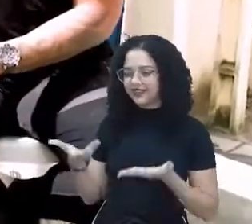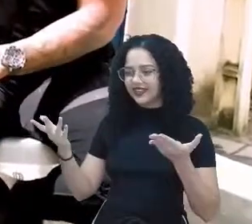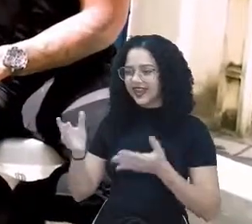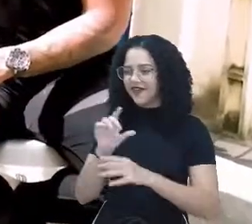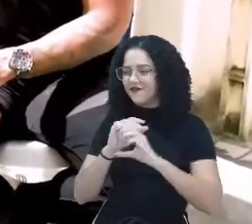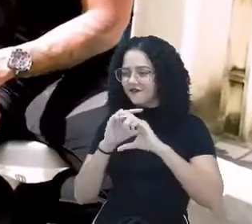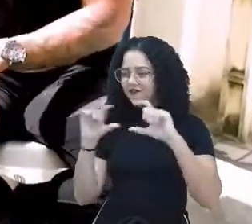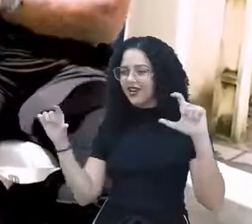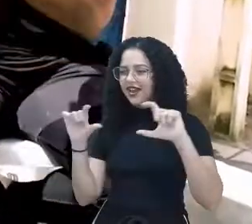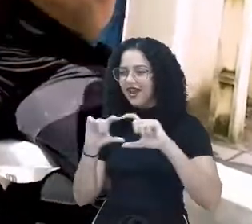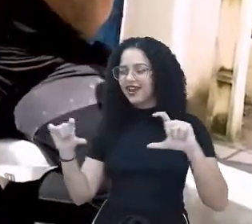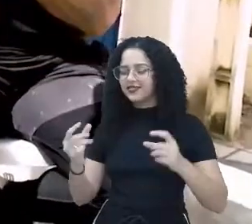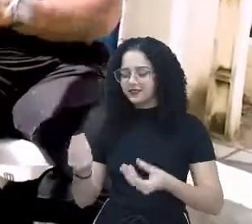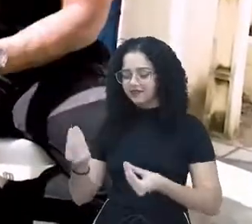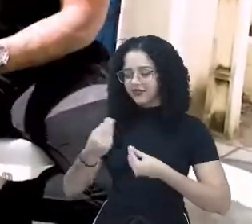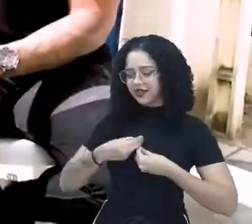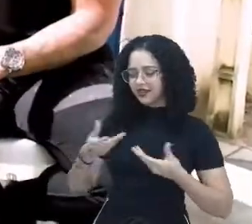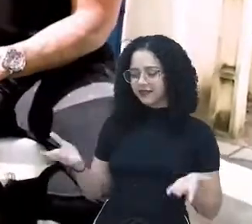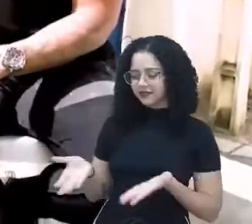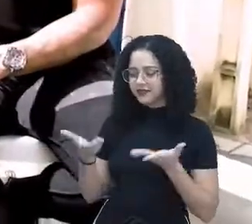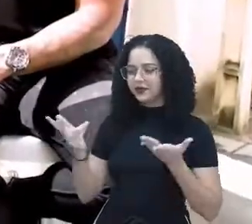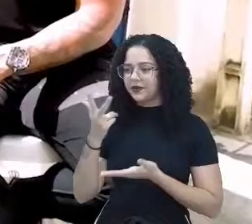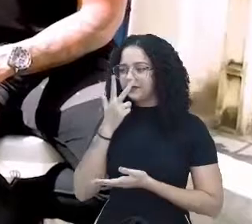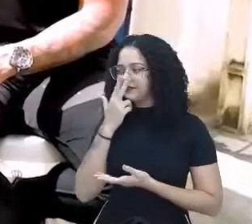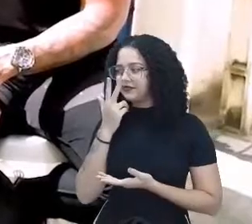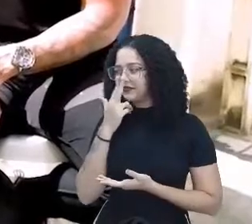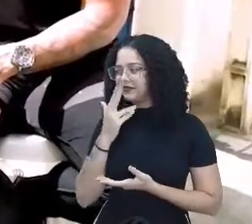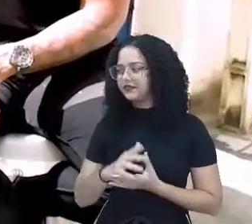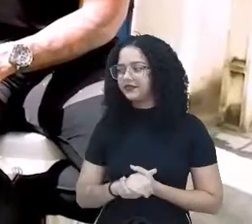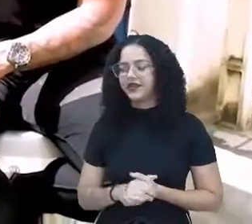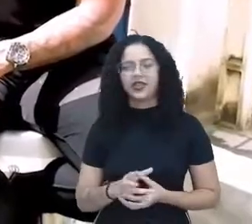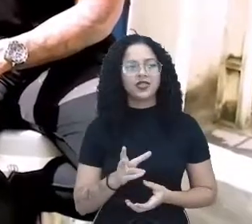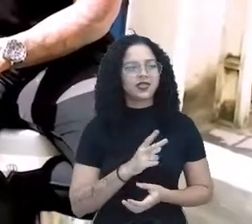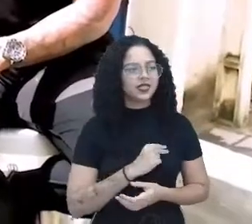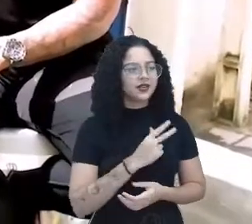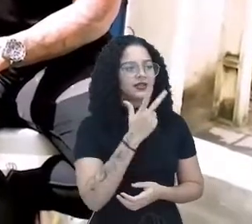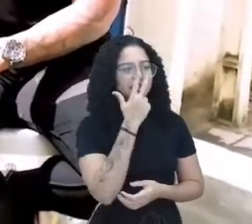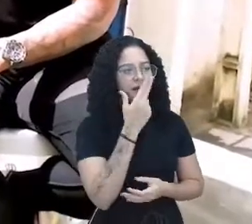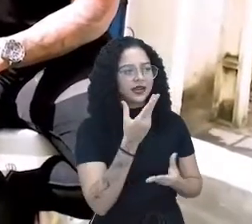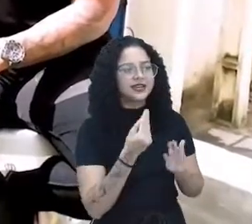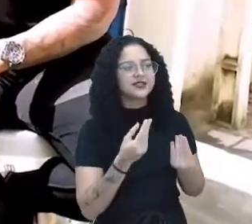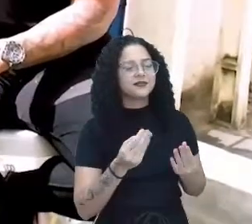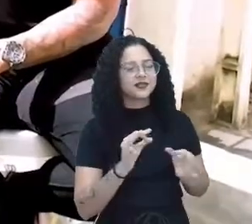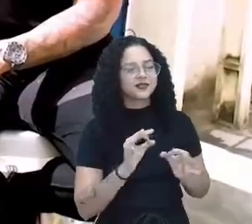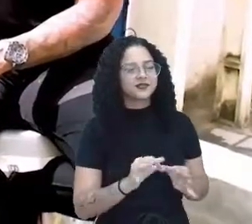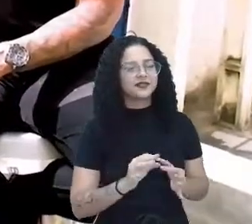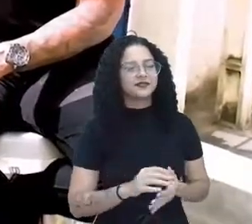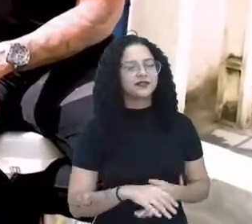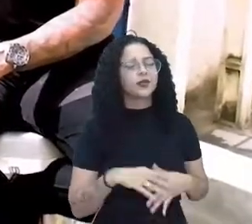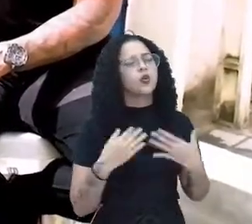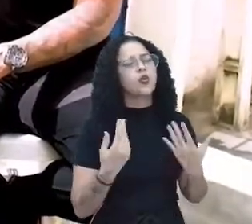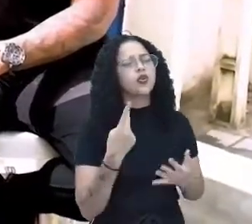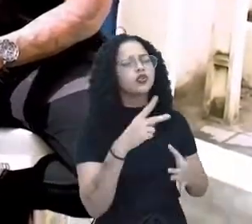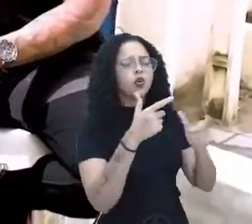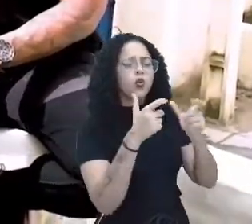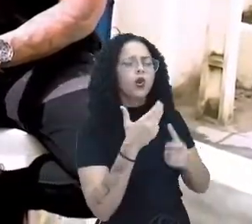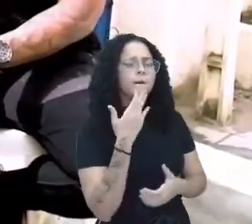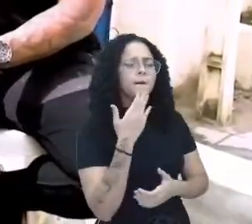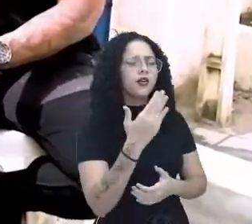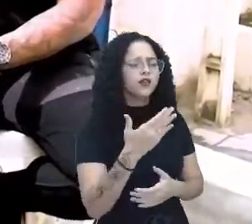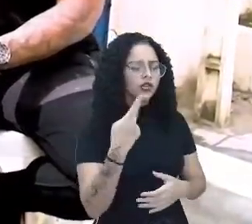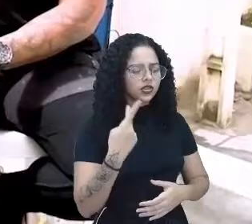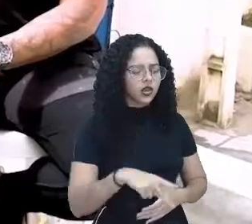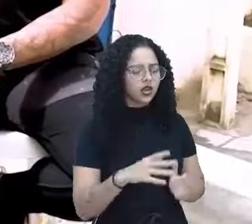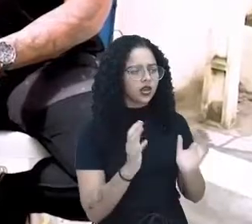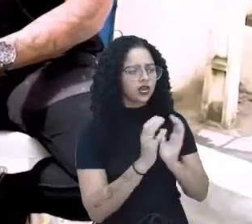gera gentileza. Sempre foi uma grande inspiração. Interessantíssimo, já vou bisolhar agora Pronto, os vá a fundo artistas. olhar, que é massa. E qual seria seu lugar preferido de